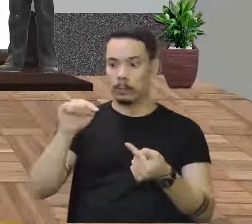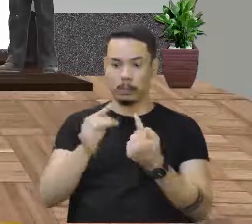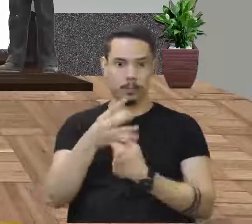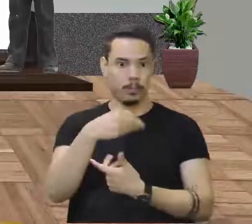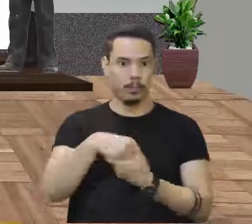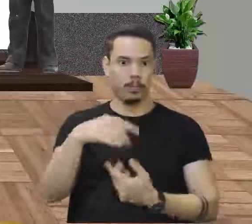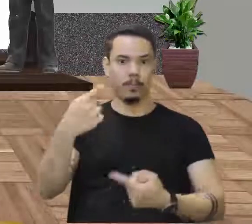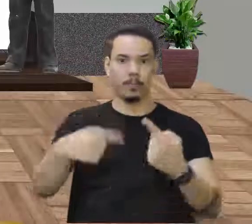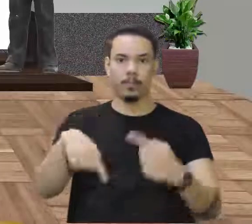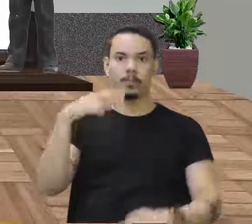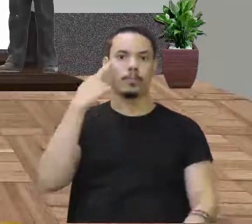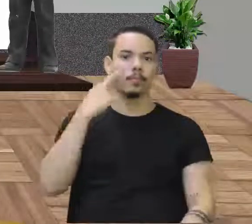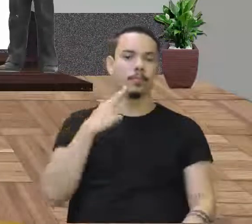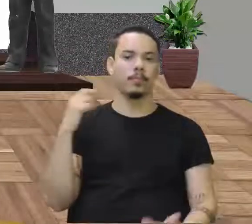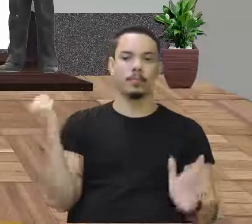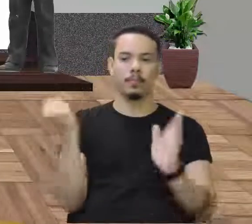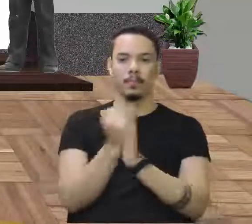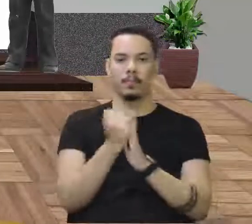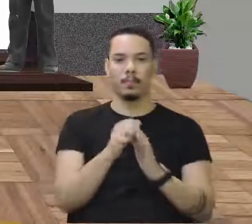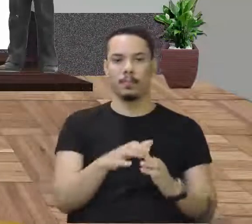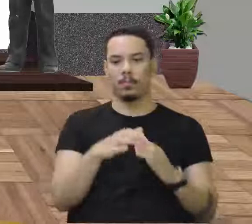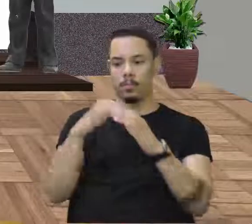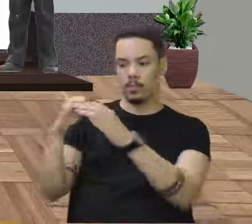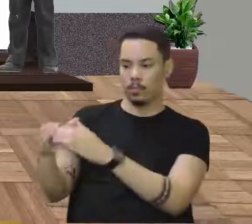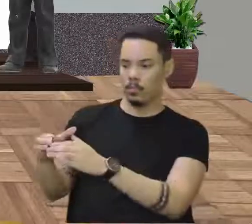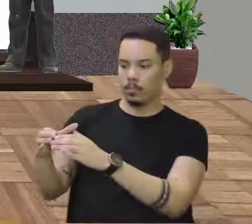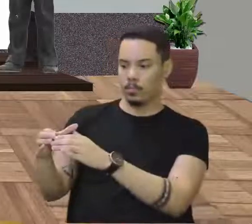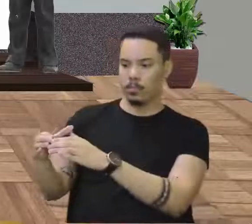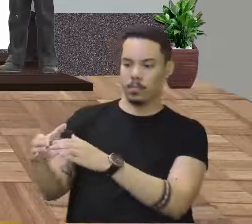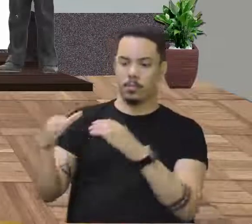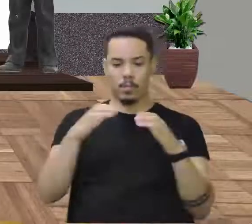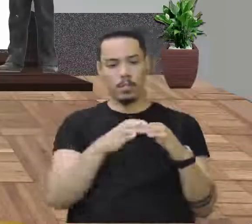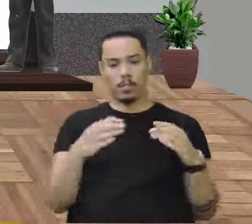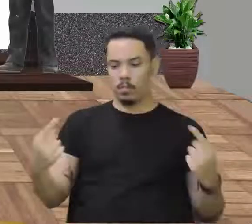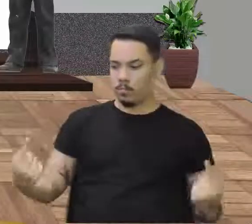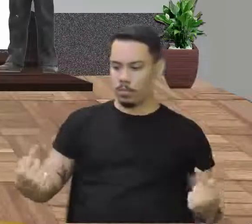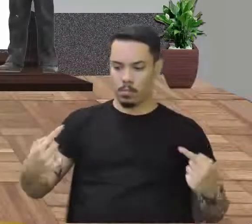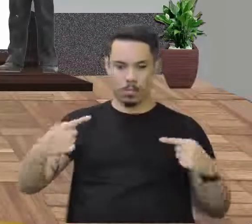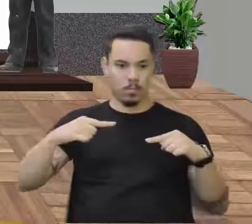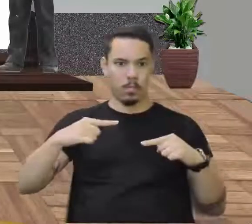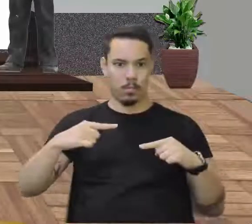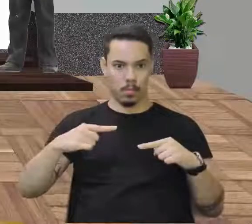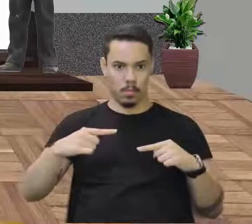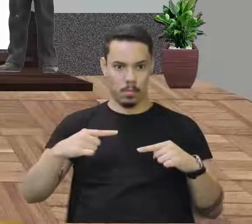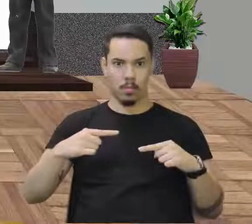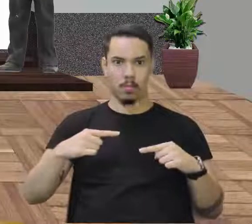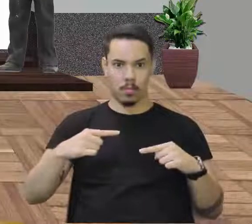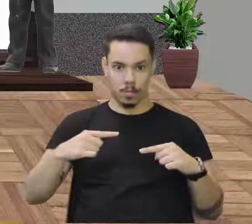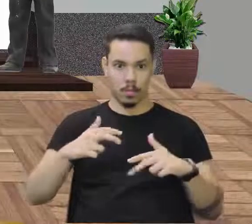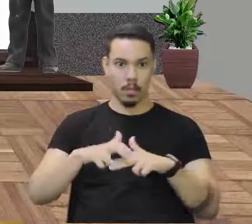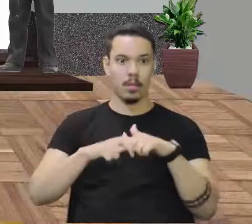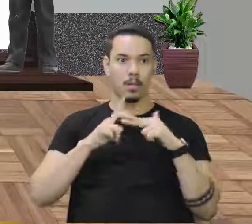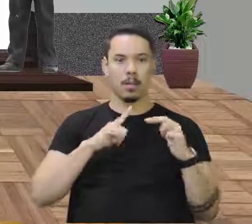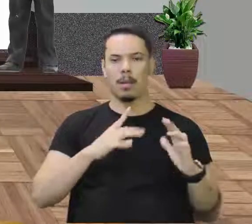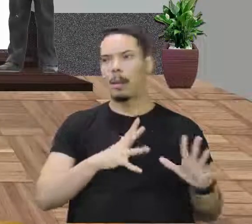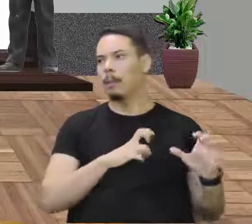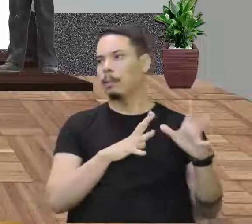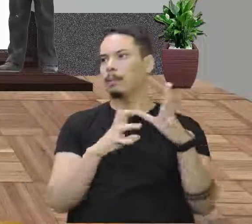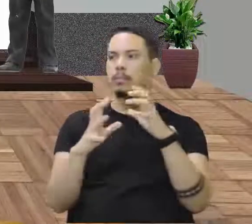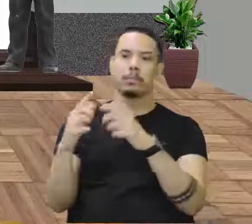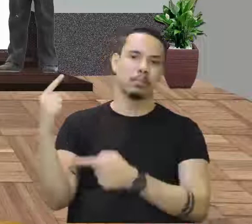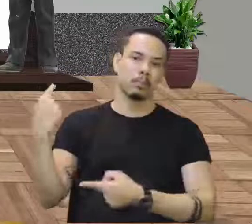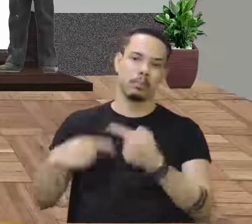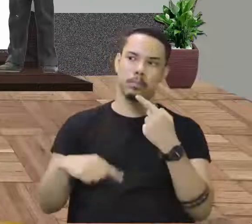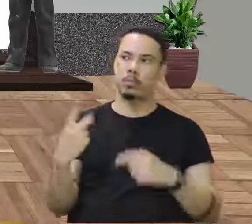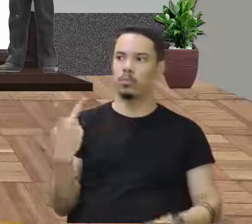política de Rondônia. De um lado os Cutubas, de outro lado os Pele Curtas. Aí vai ser a briga política entre